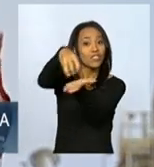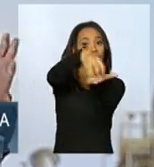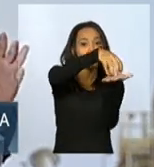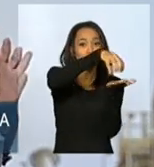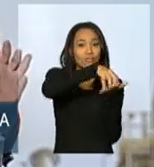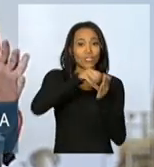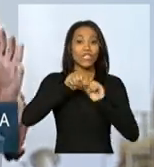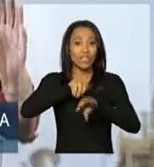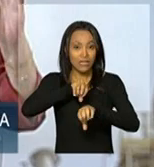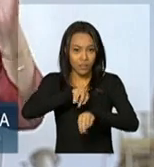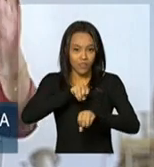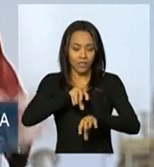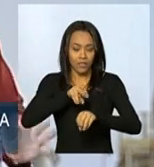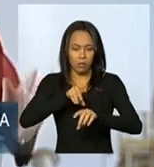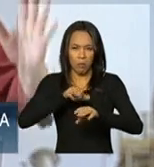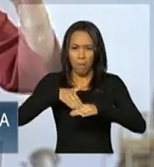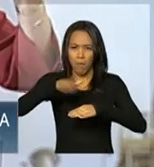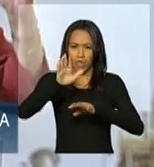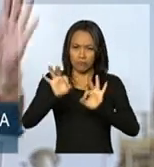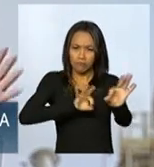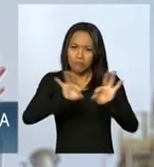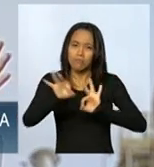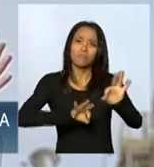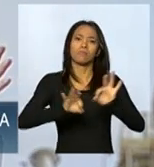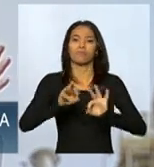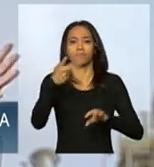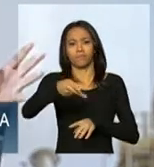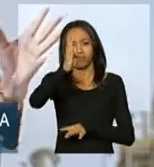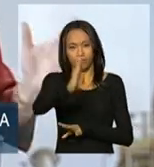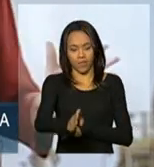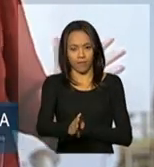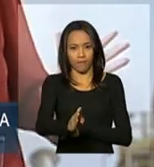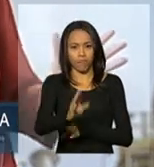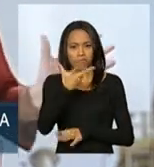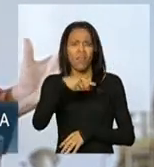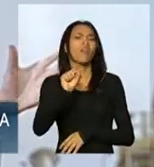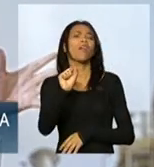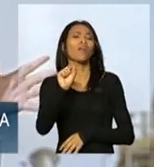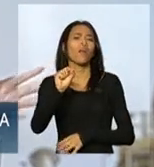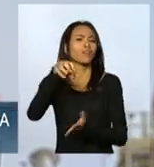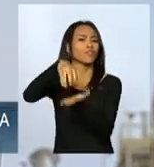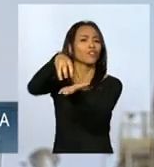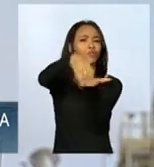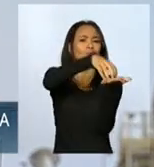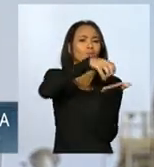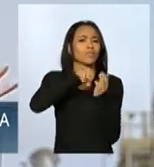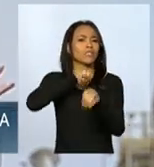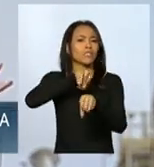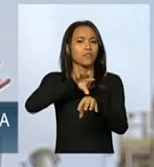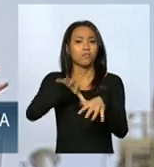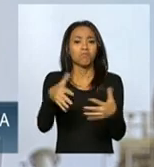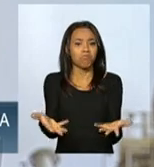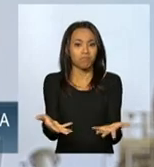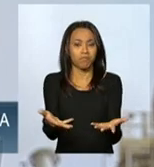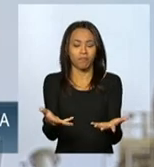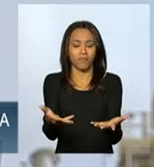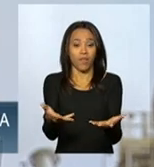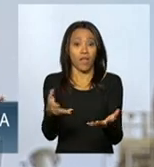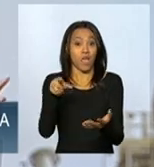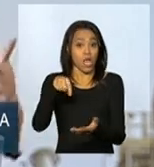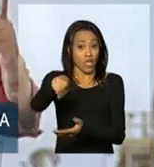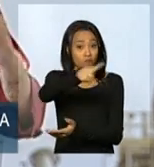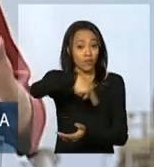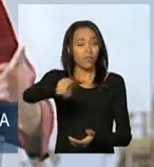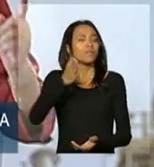instituições mais preparadas do Brasil. Quem são elas? Aquelas que